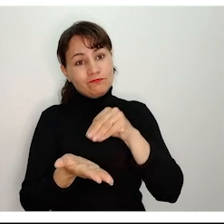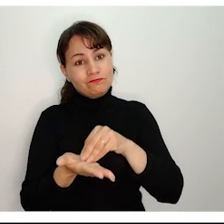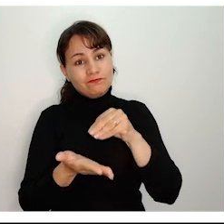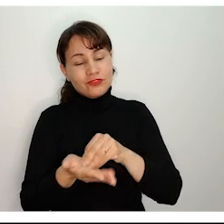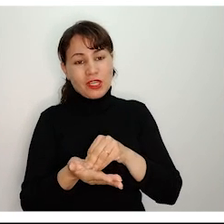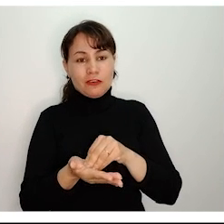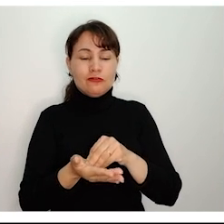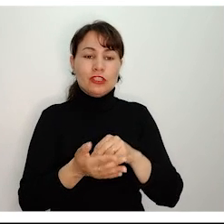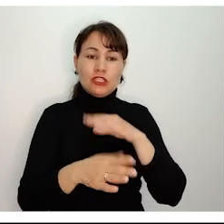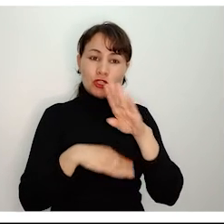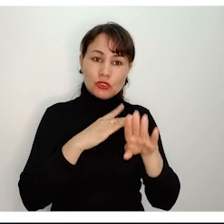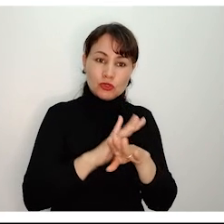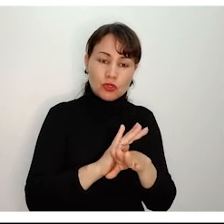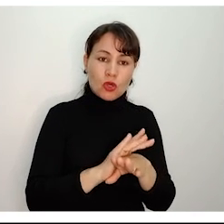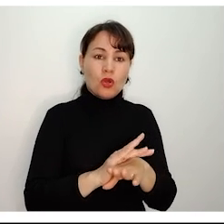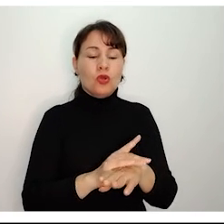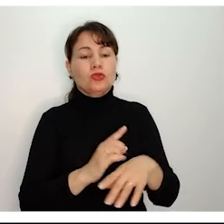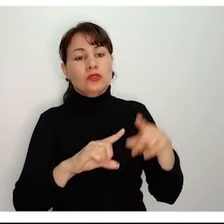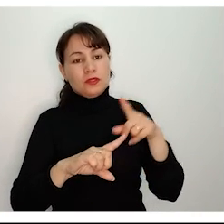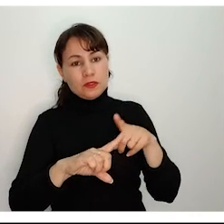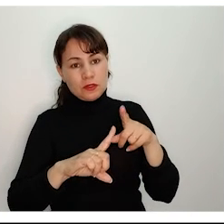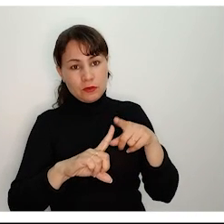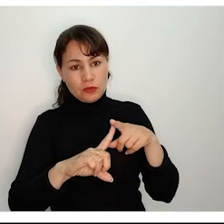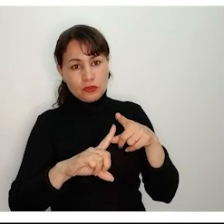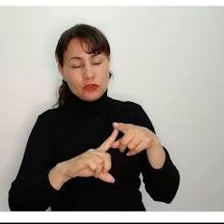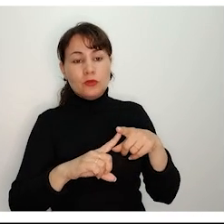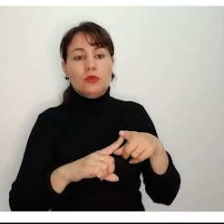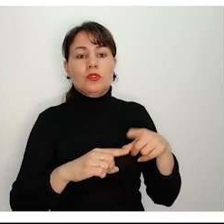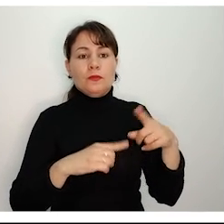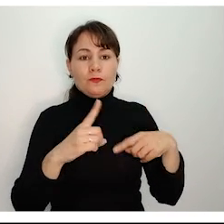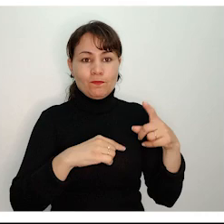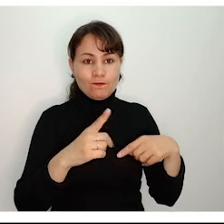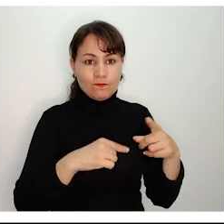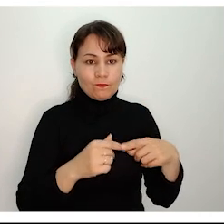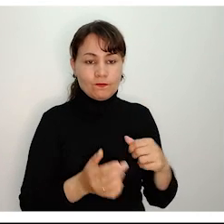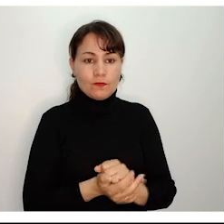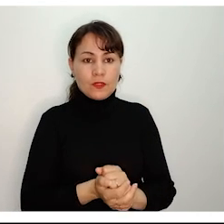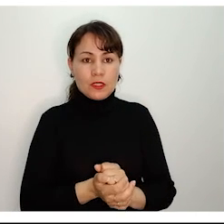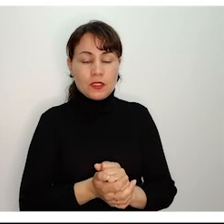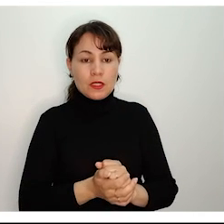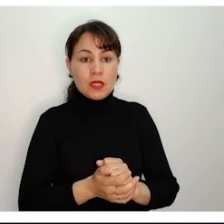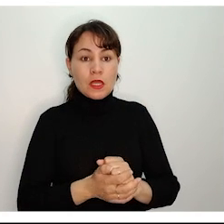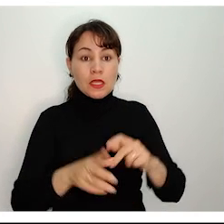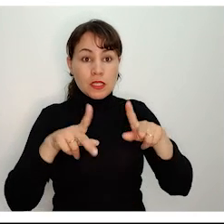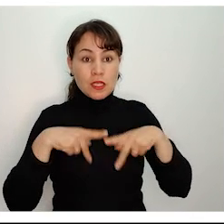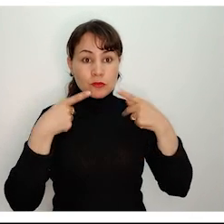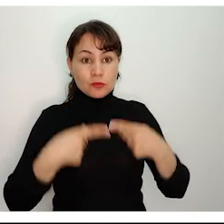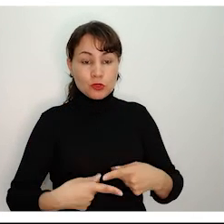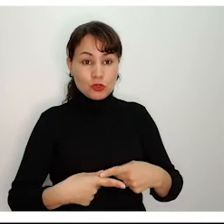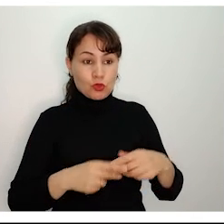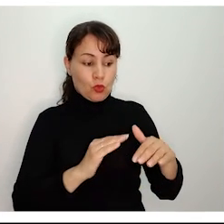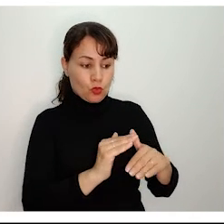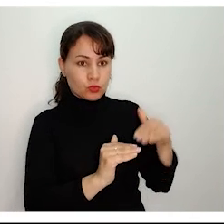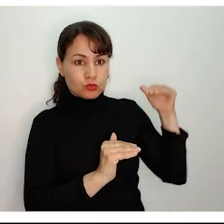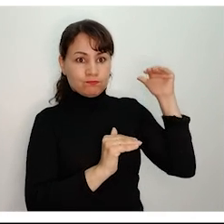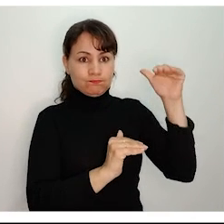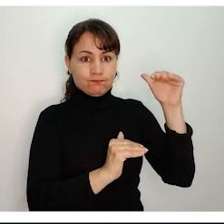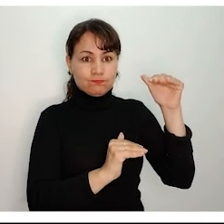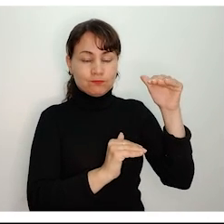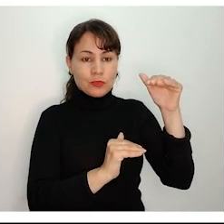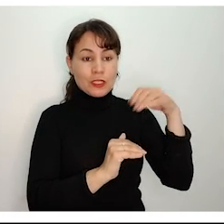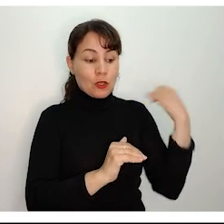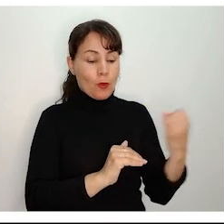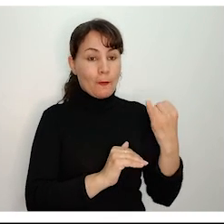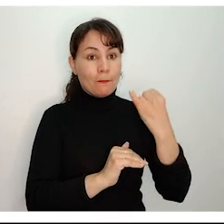há carências e inadequações dessas situações todas. E os adultos são peças extremamente